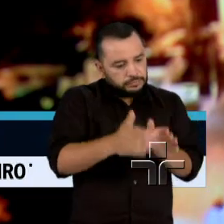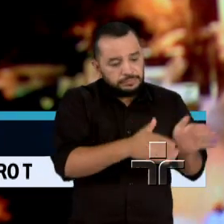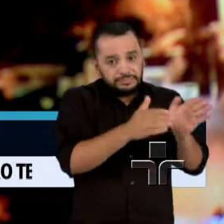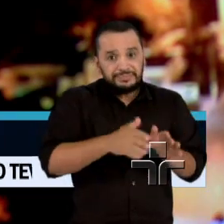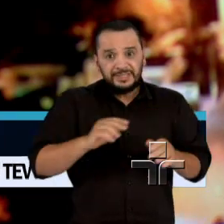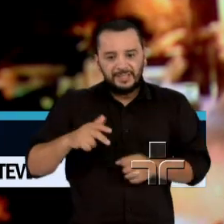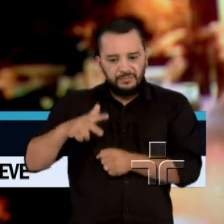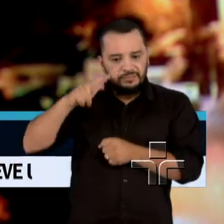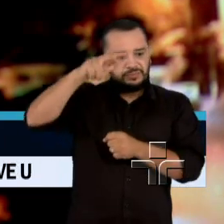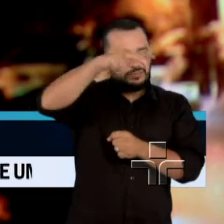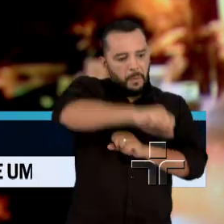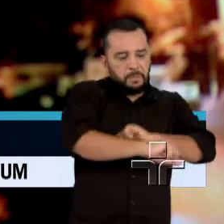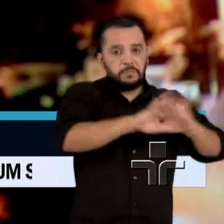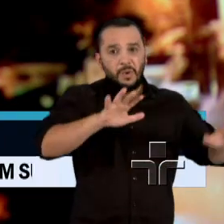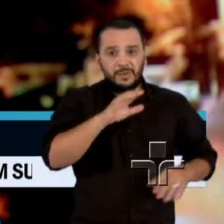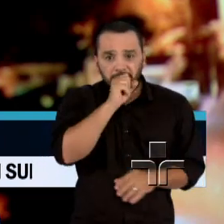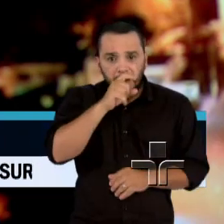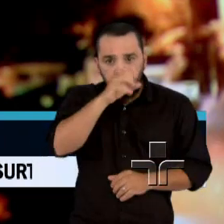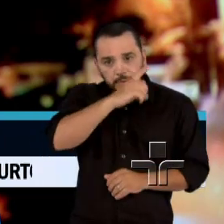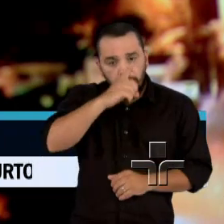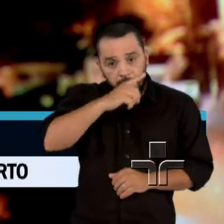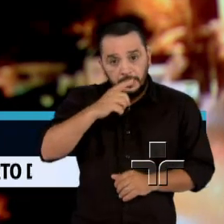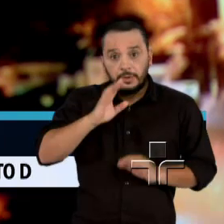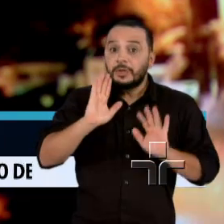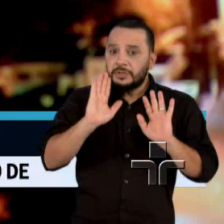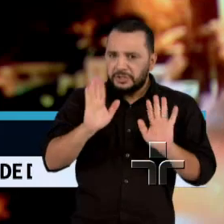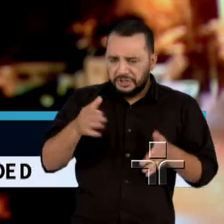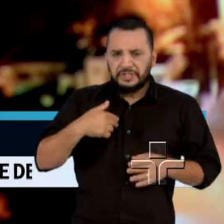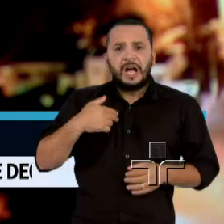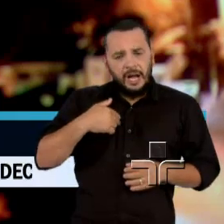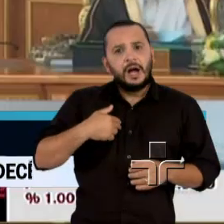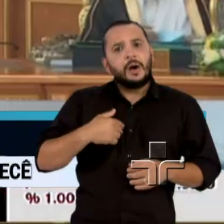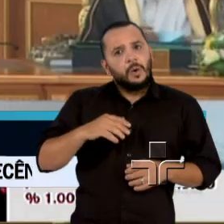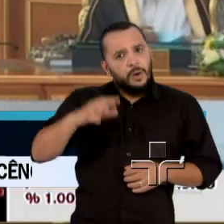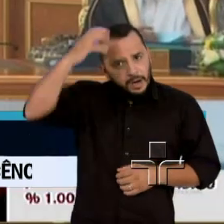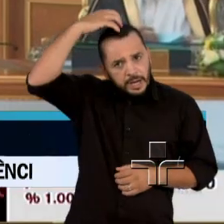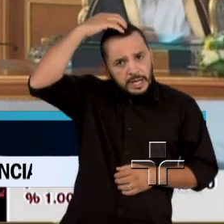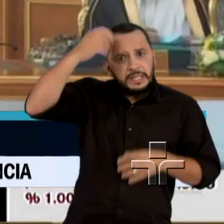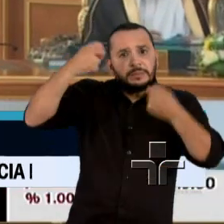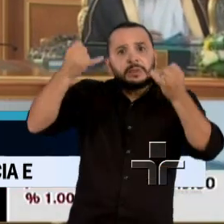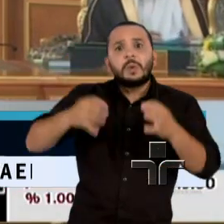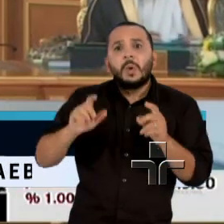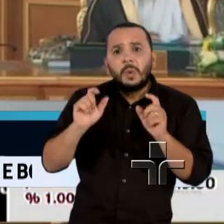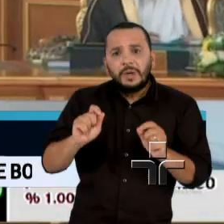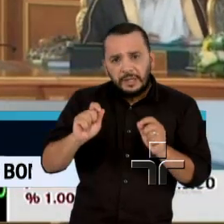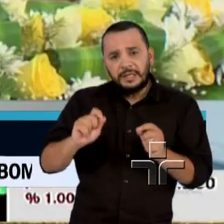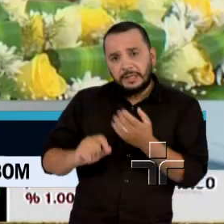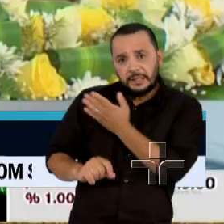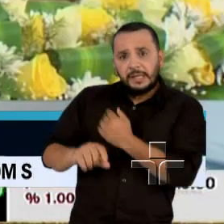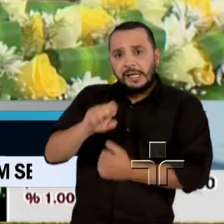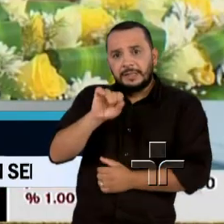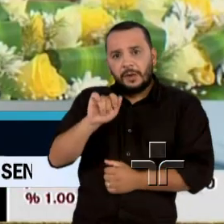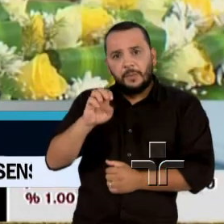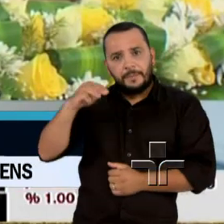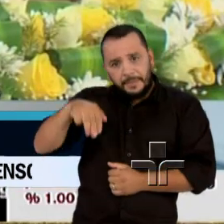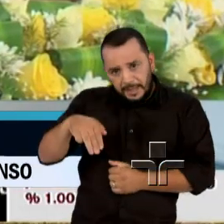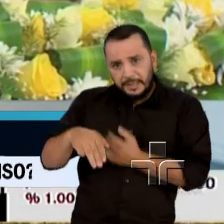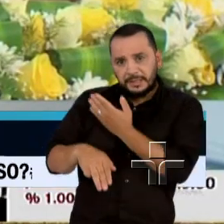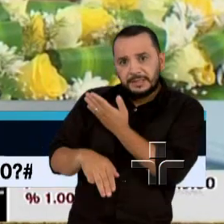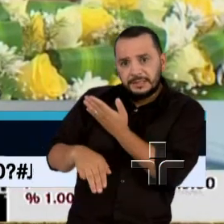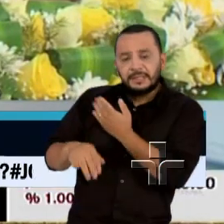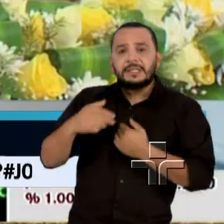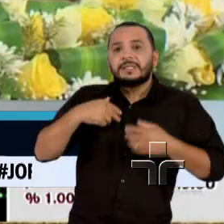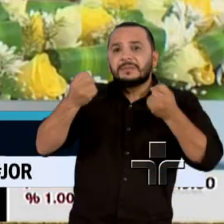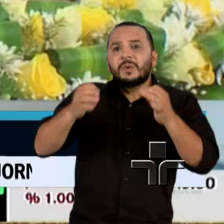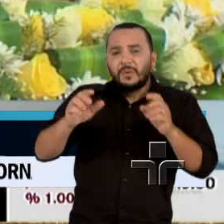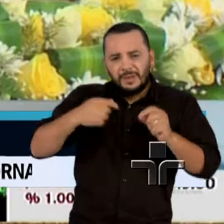Salman disse que o país está preparado para responder aos crimes. O rei Salman bin Al Saud afirmou